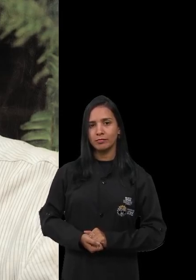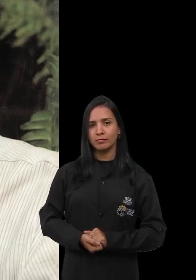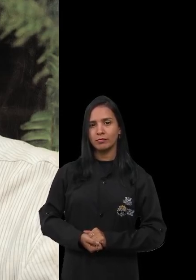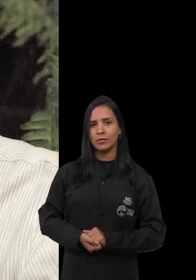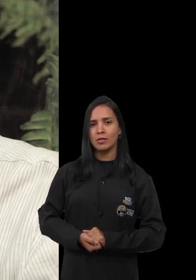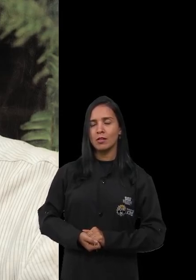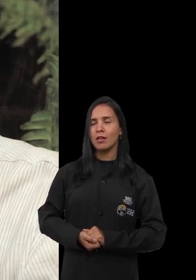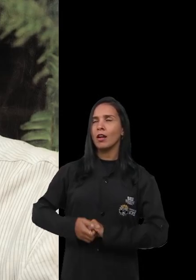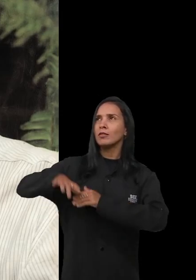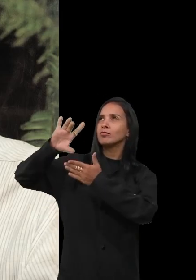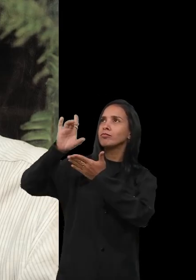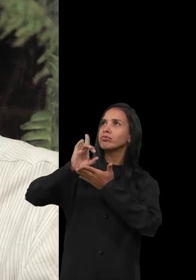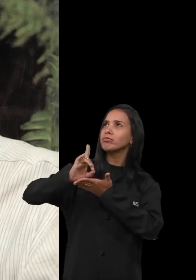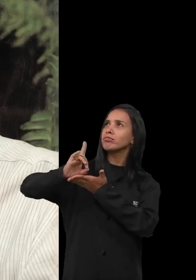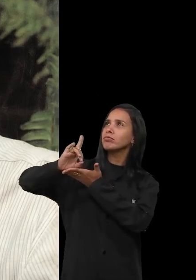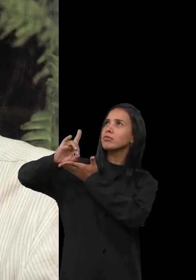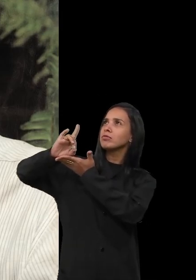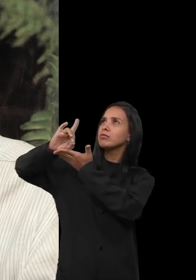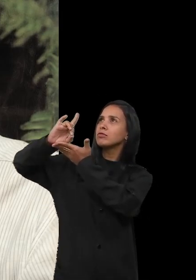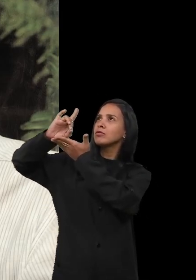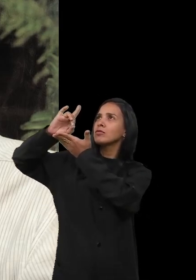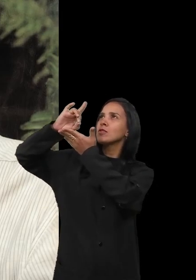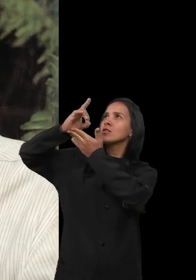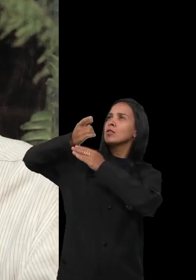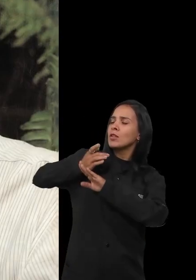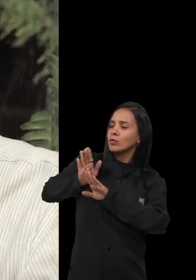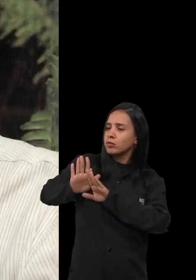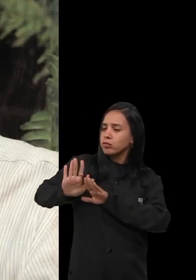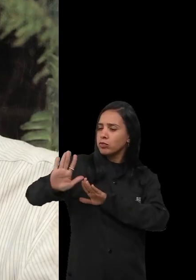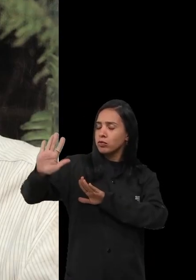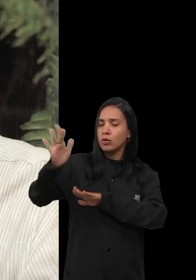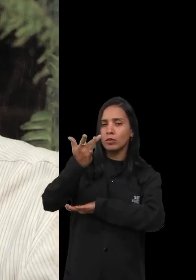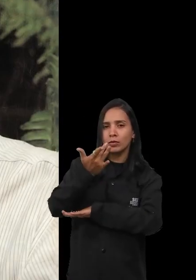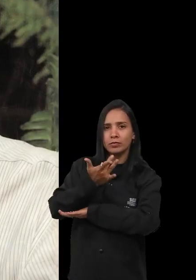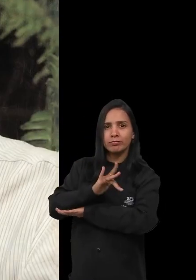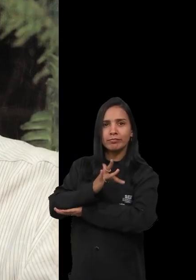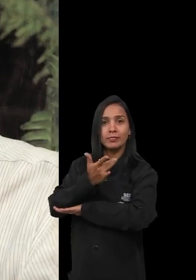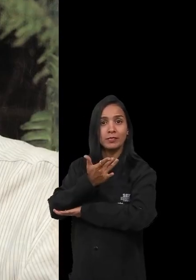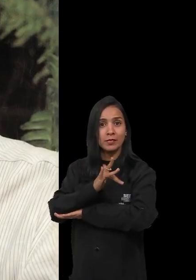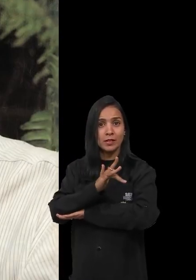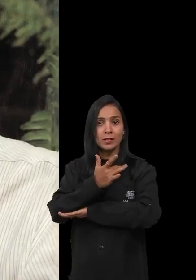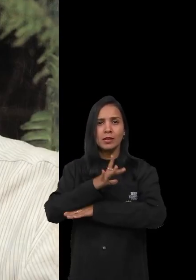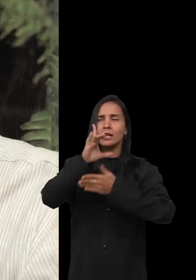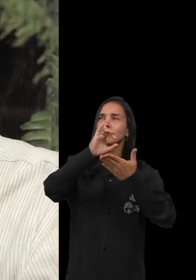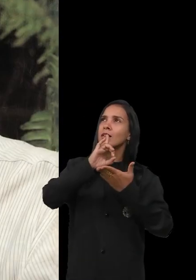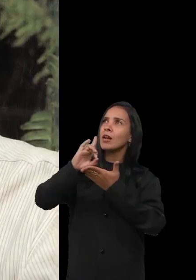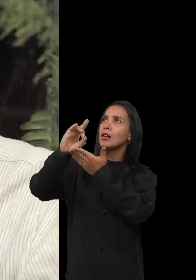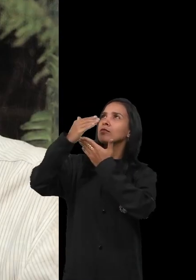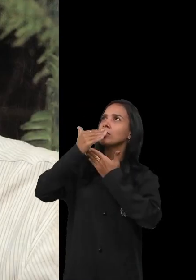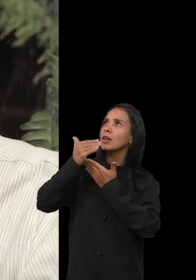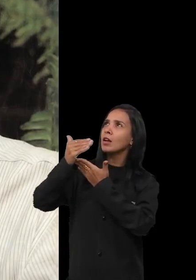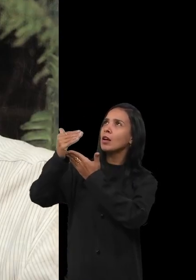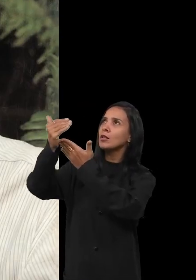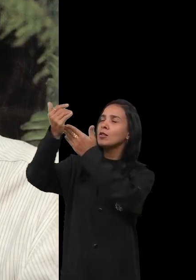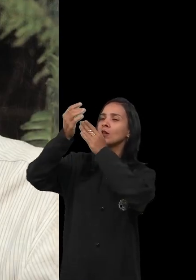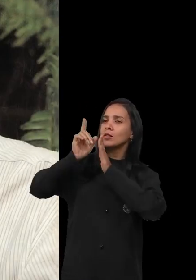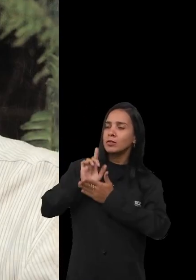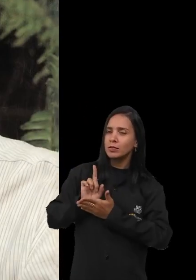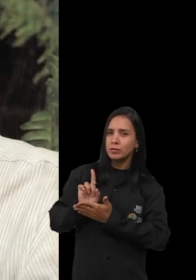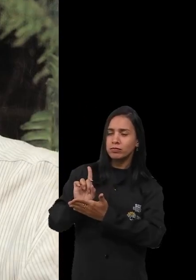Pai, afasta de mim esse cálice. Pai, afasta de mim